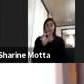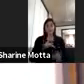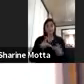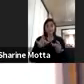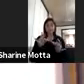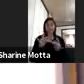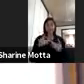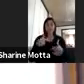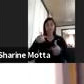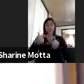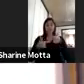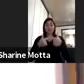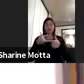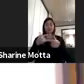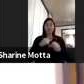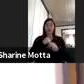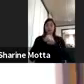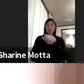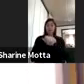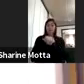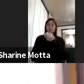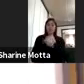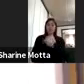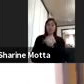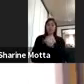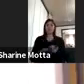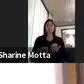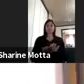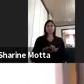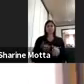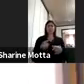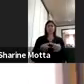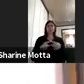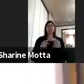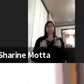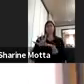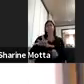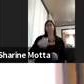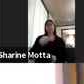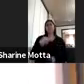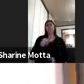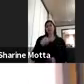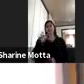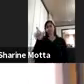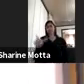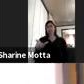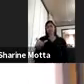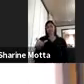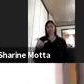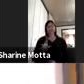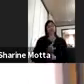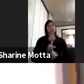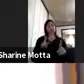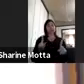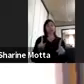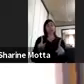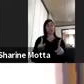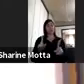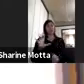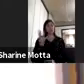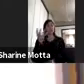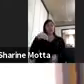de qualquer lugar. Então, o tráfico não é assim, ai, eu trafiquei. Traficou para quê? Geralmente, gente, a pessoa é traficada para